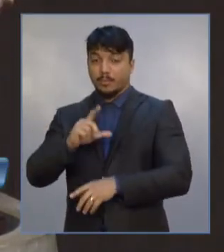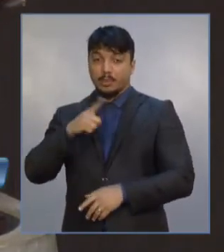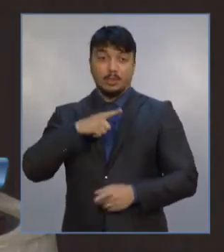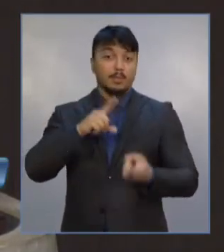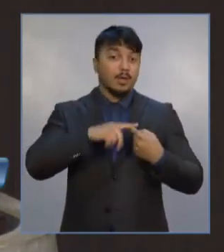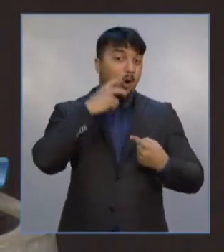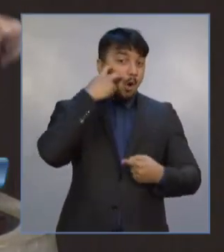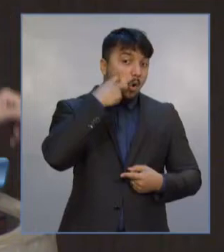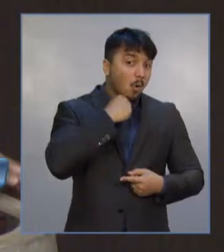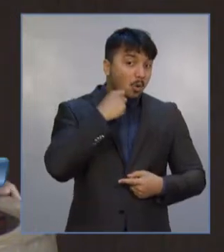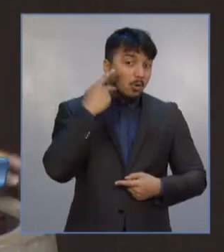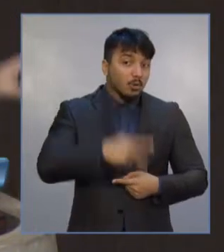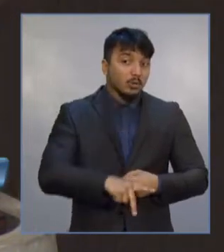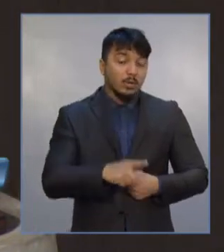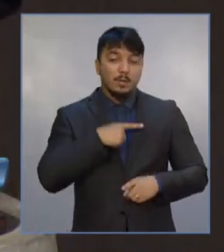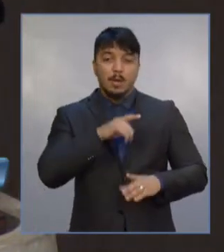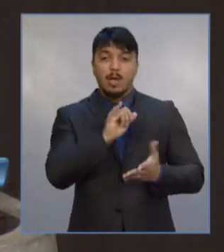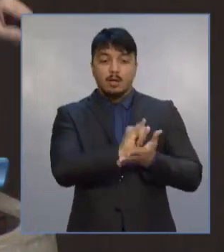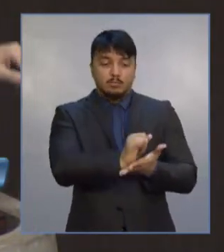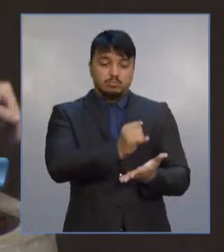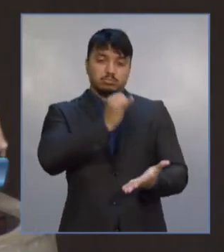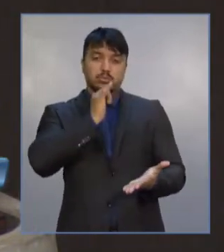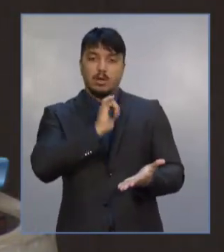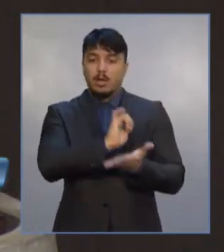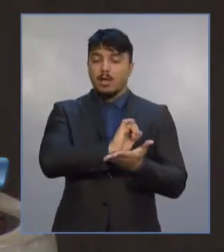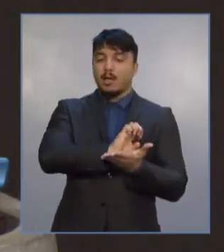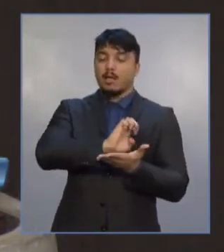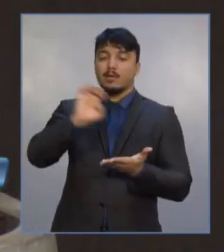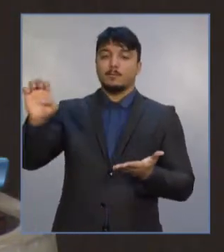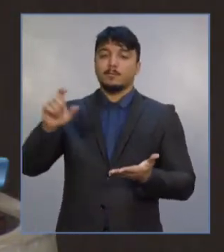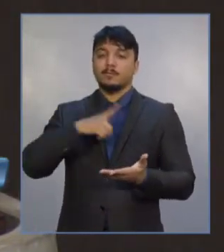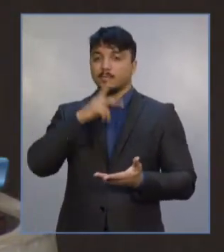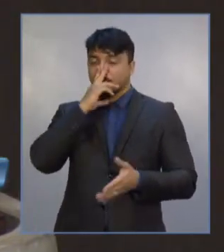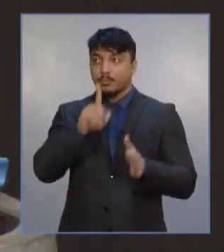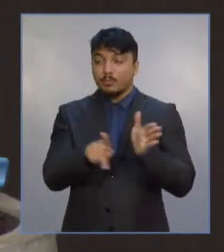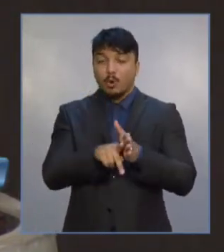das transnacionais para as matrizes, que eram sobretudo norte-americanas.